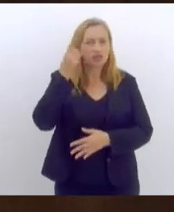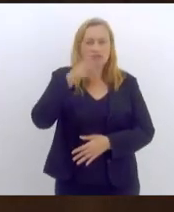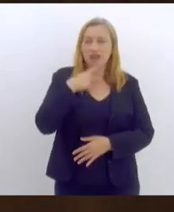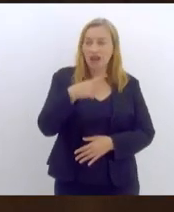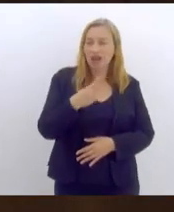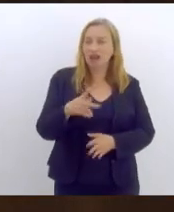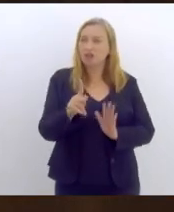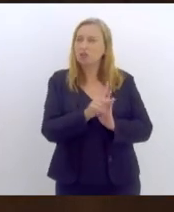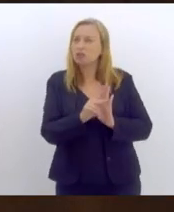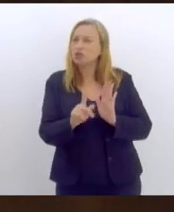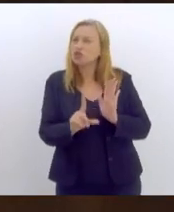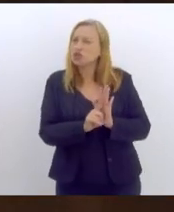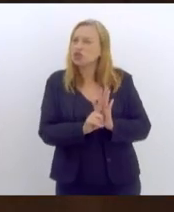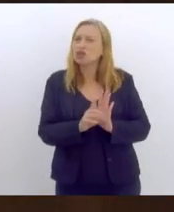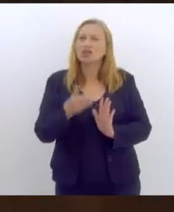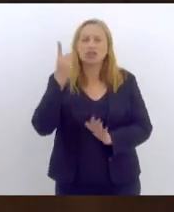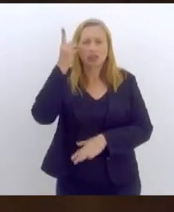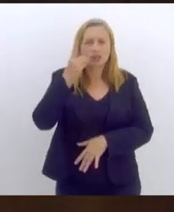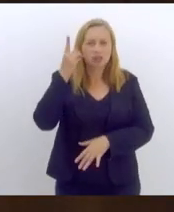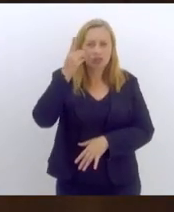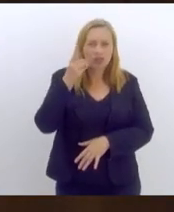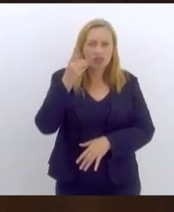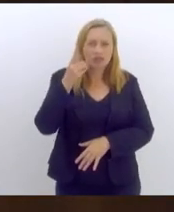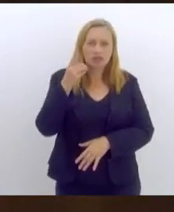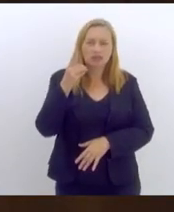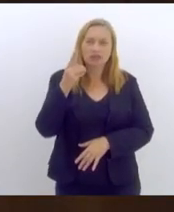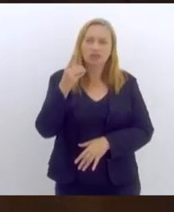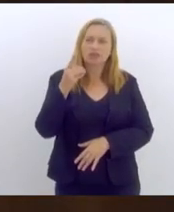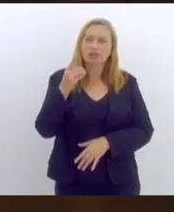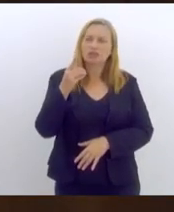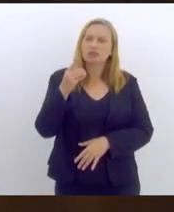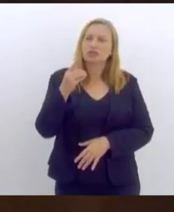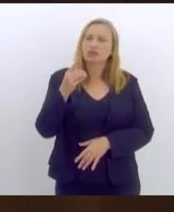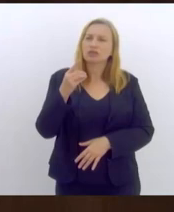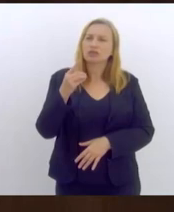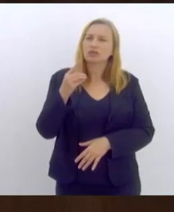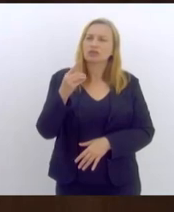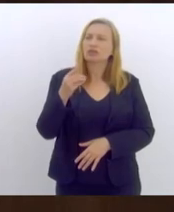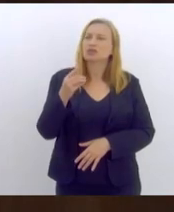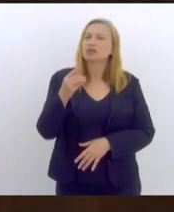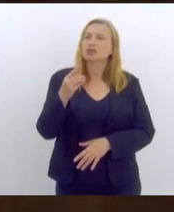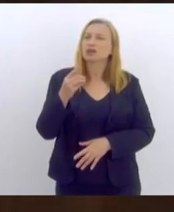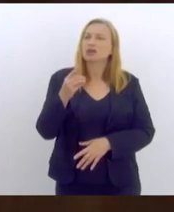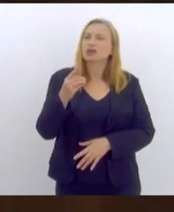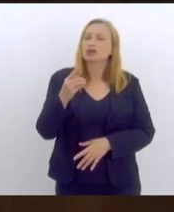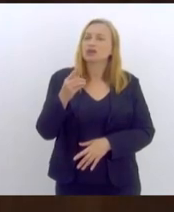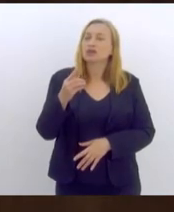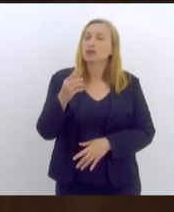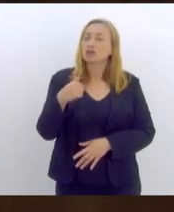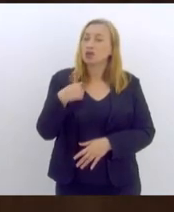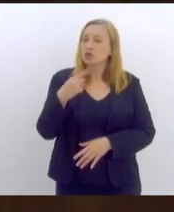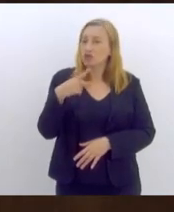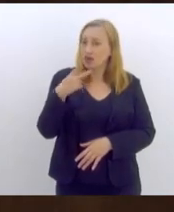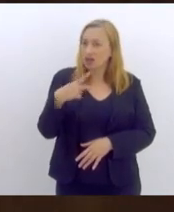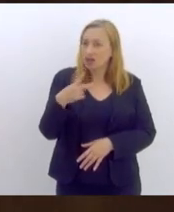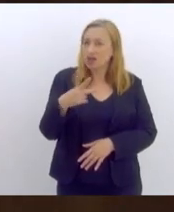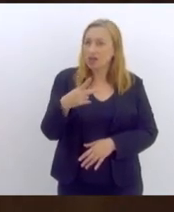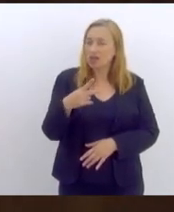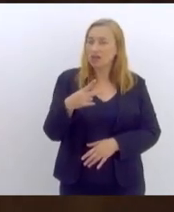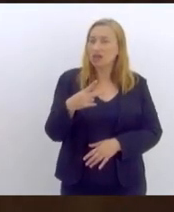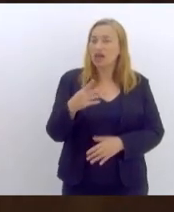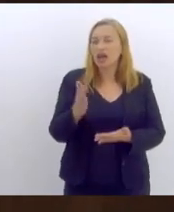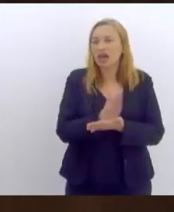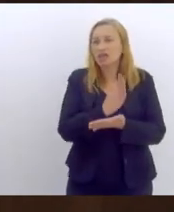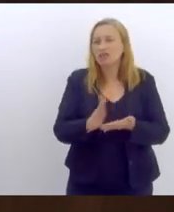que o projeto do deputado Cozzolino é louvável, e o destaque que eu fiz é que muitas vezes o consumidor ele